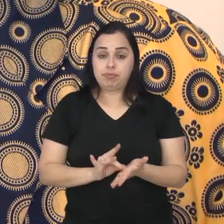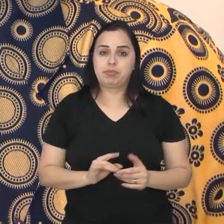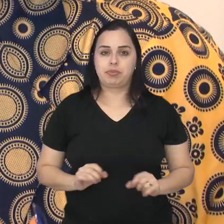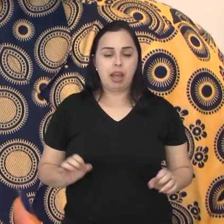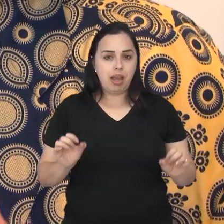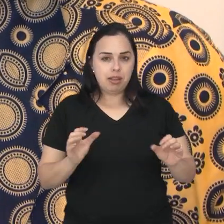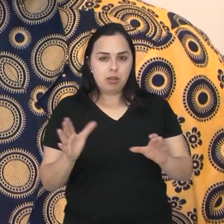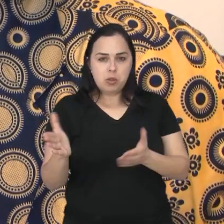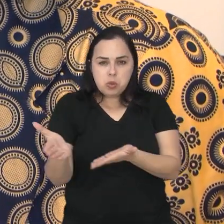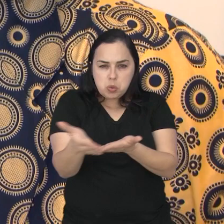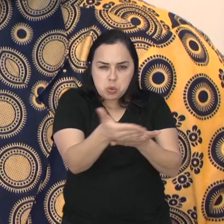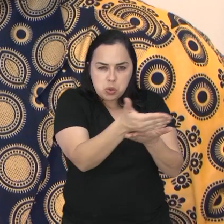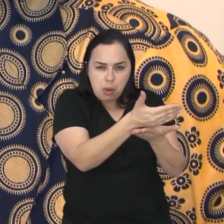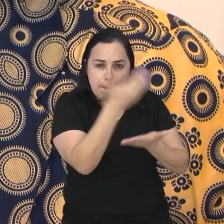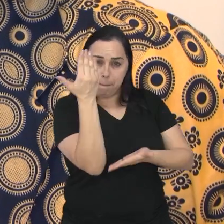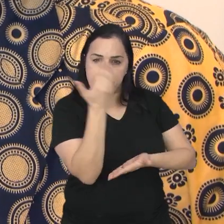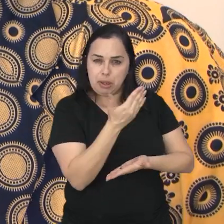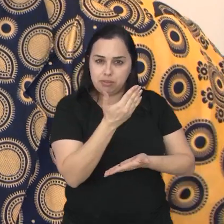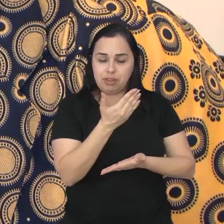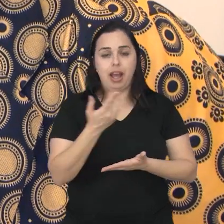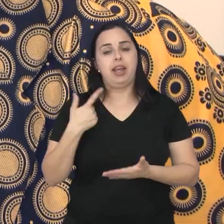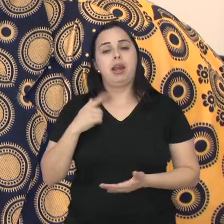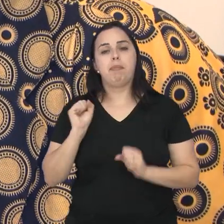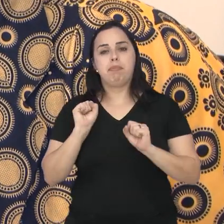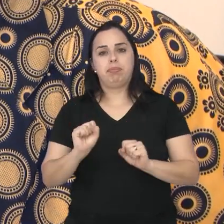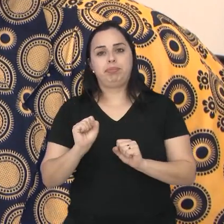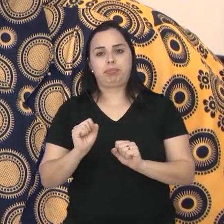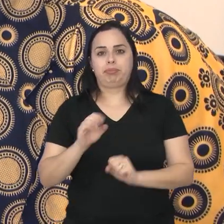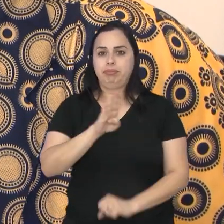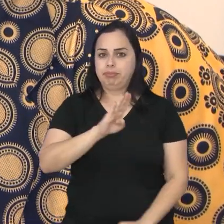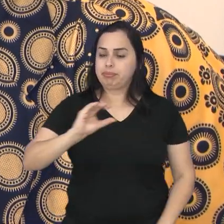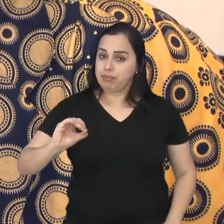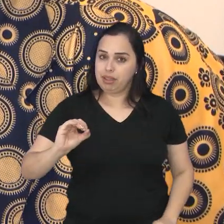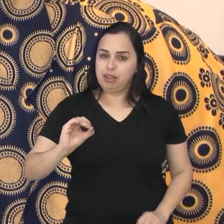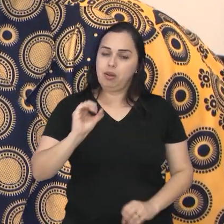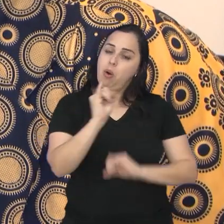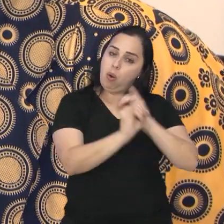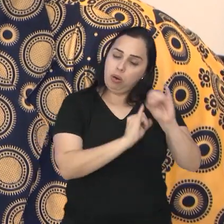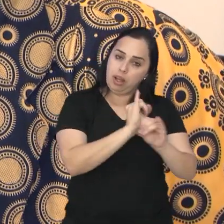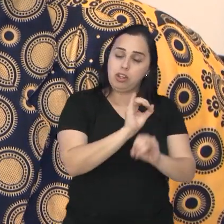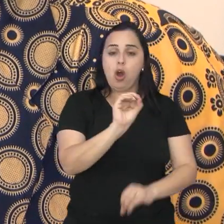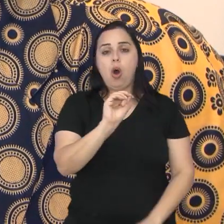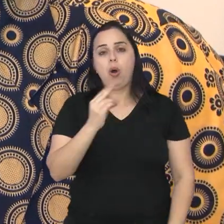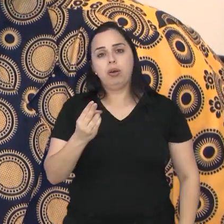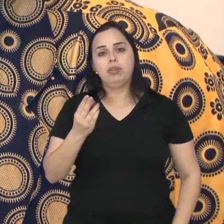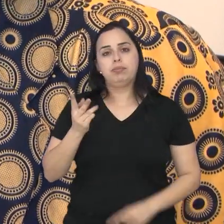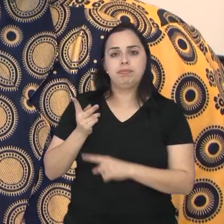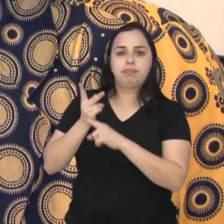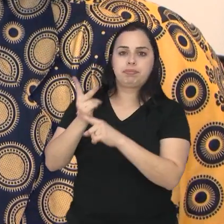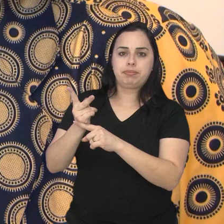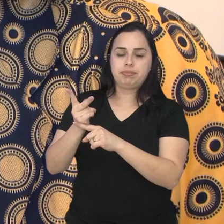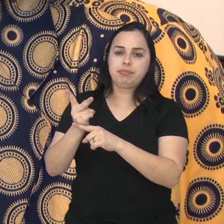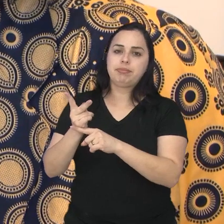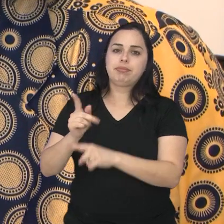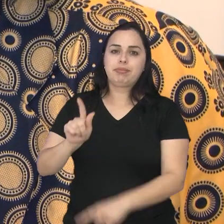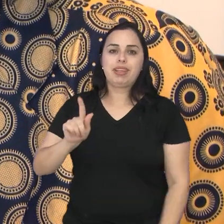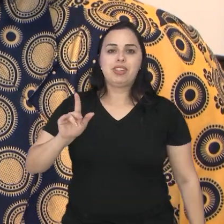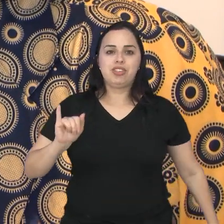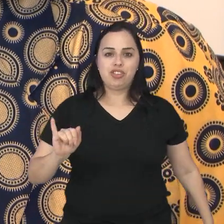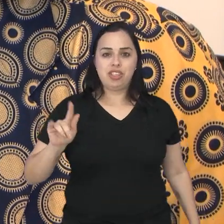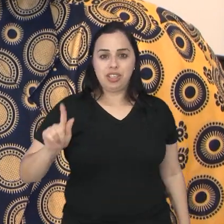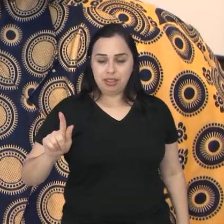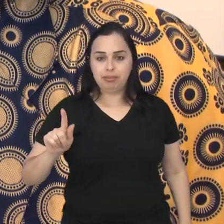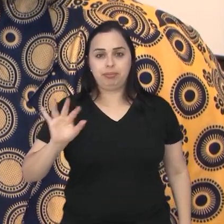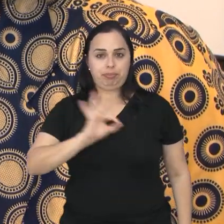depois que ela reuniu as provas ela tem a opção de fazer o boletim eletrônico né ou elas vai até